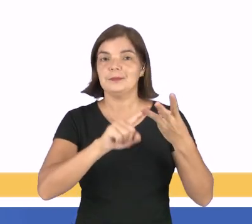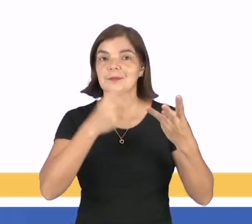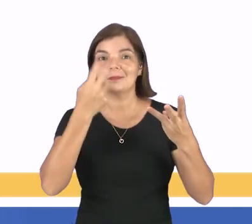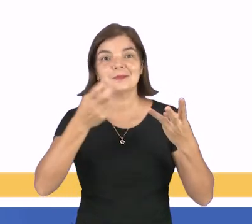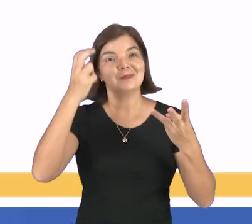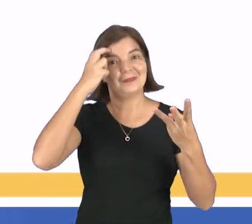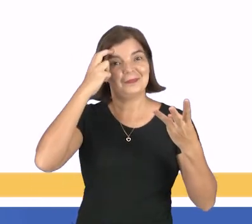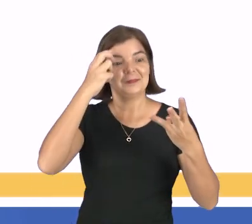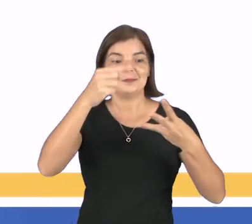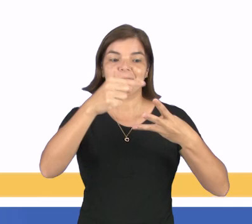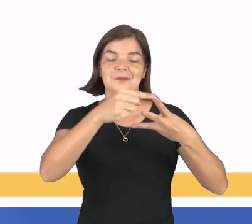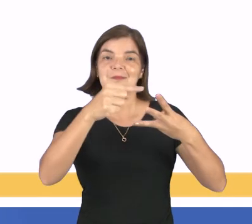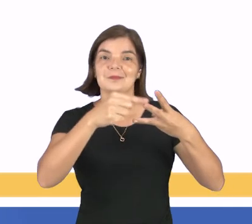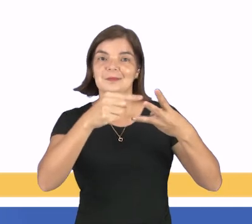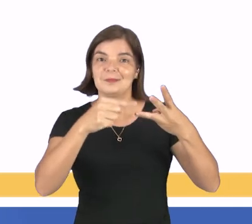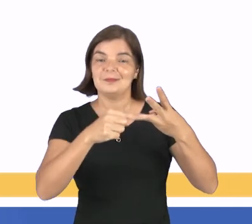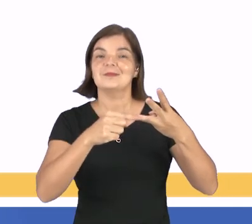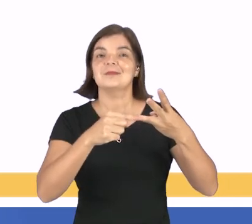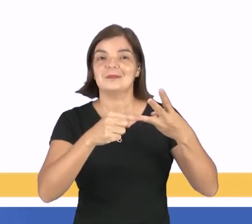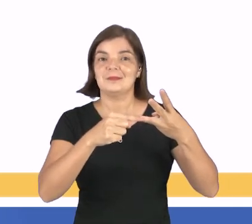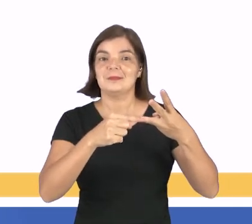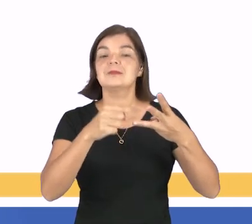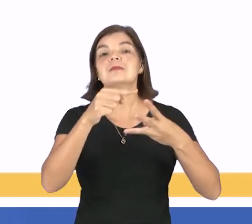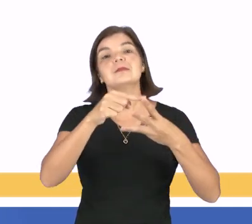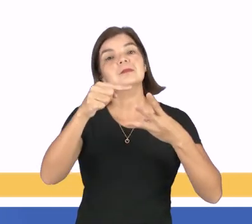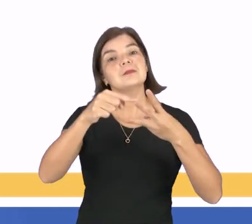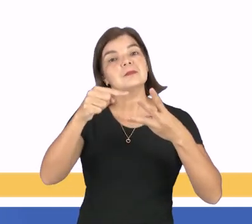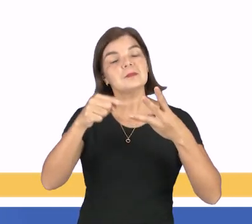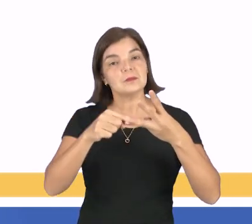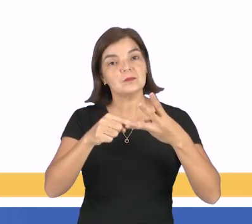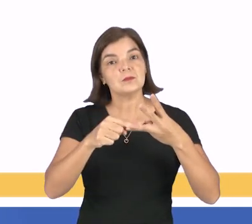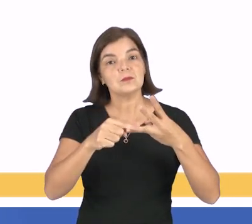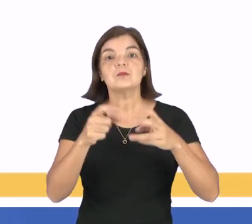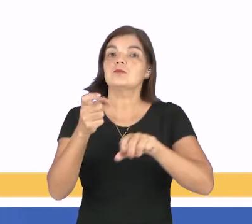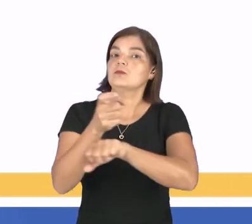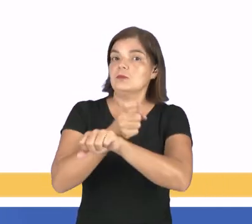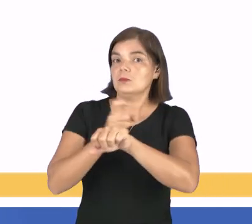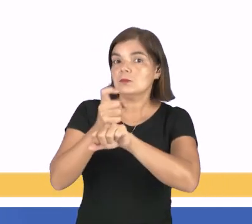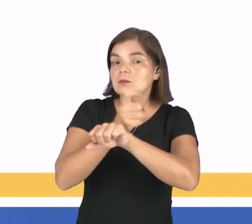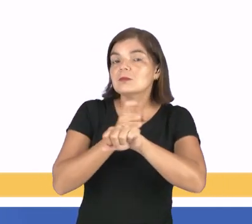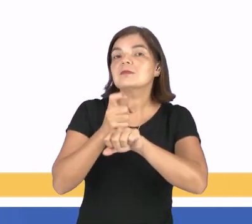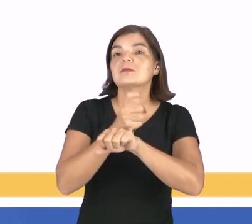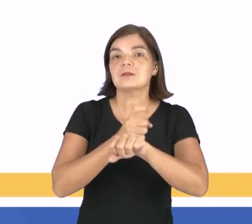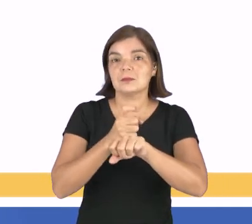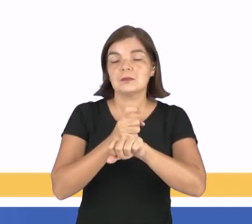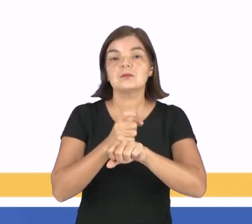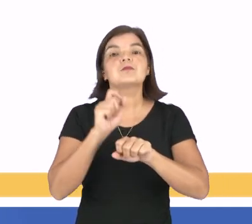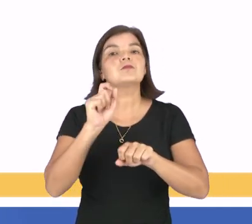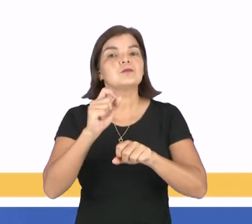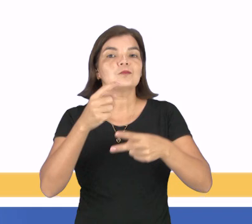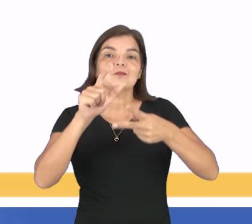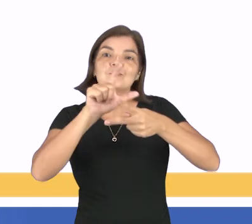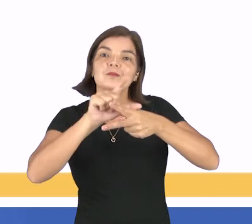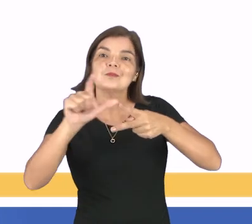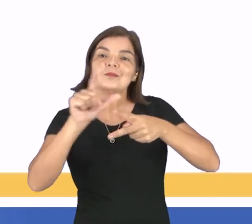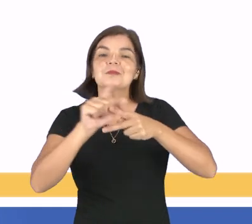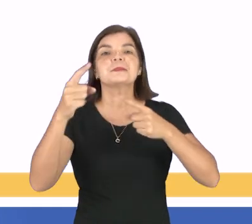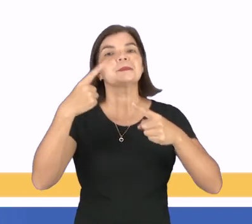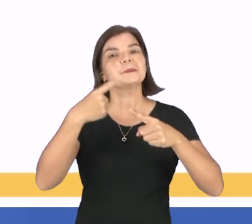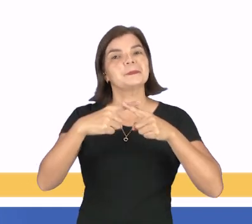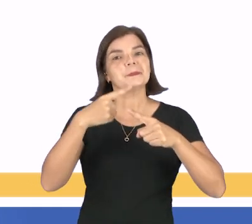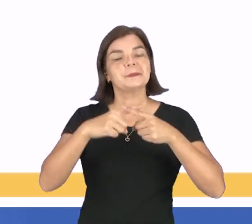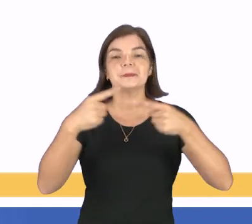a maturidade suficientes. Então, esse adjetivo suficientes está no plural porque